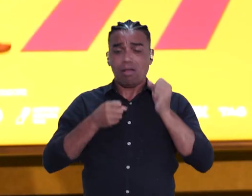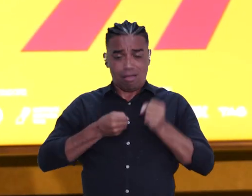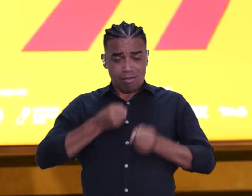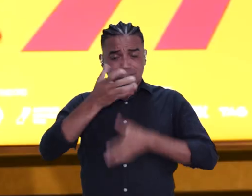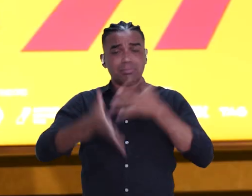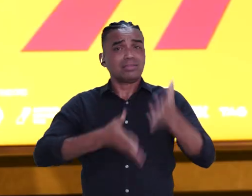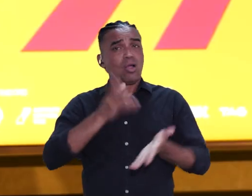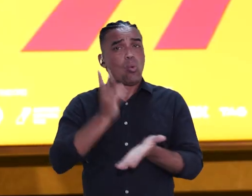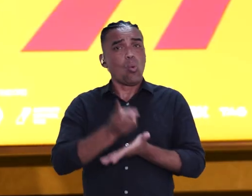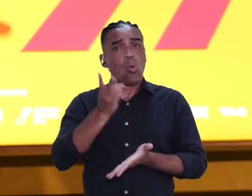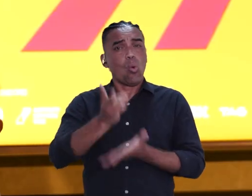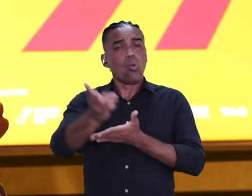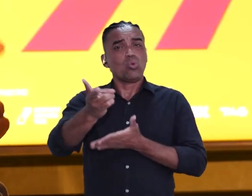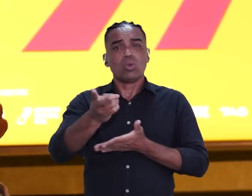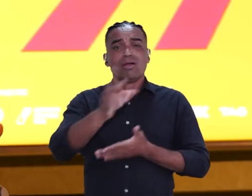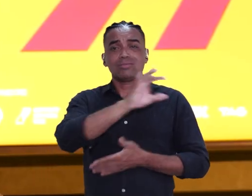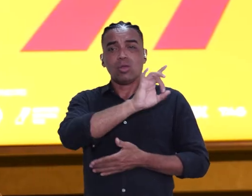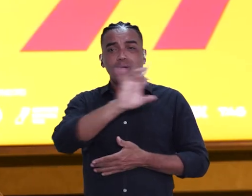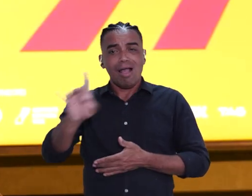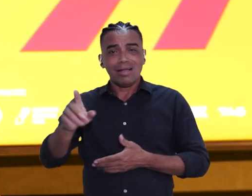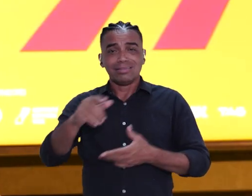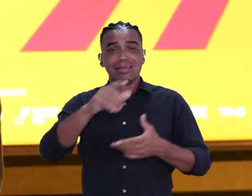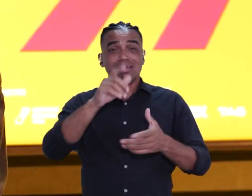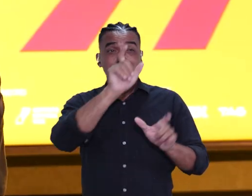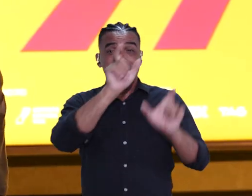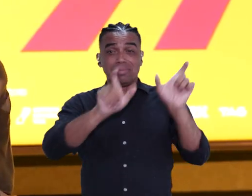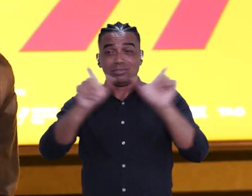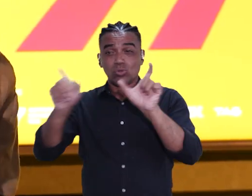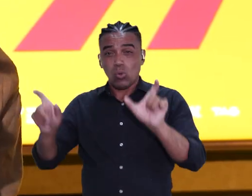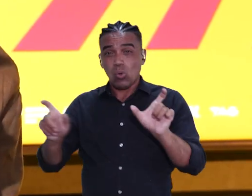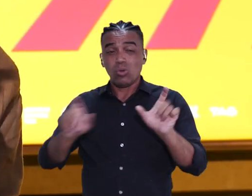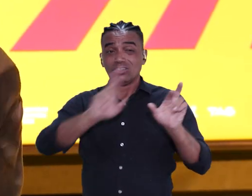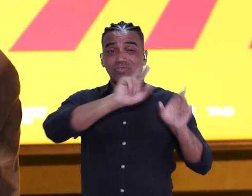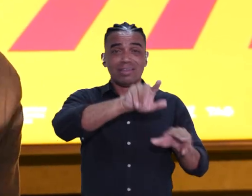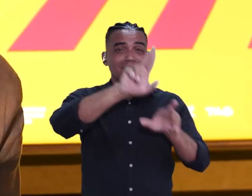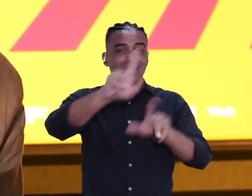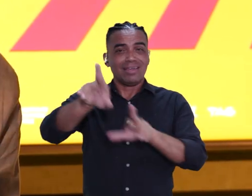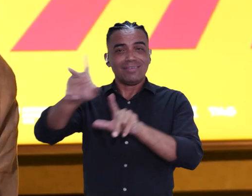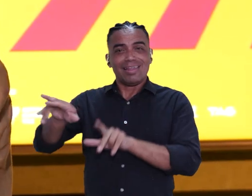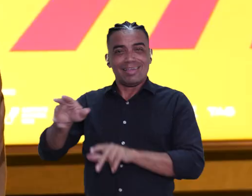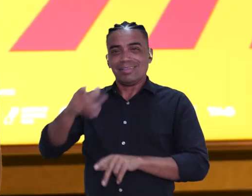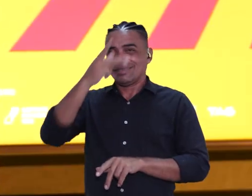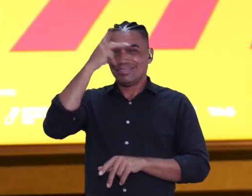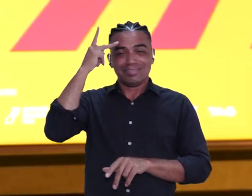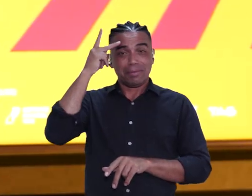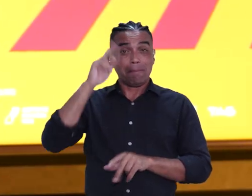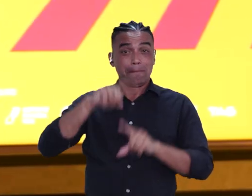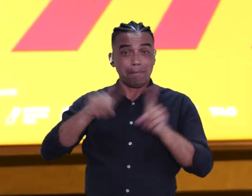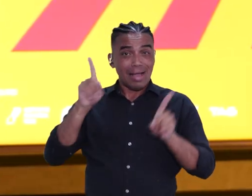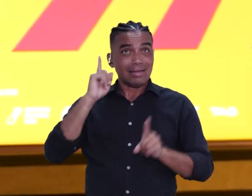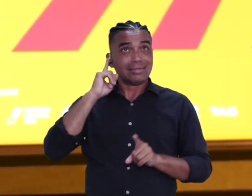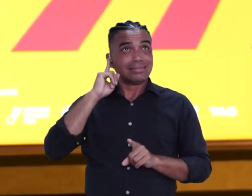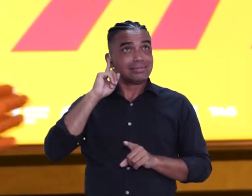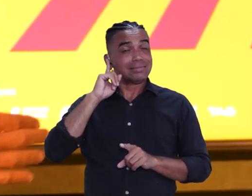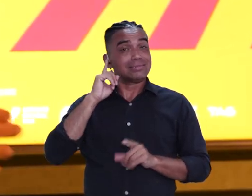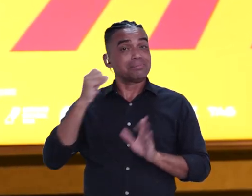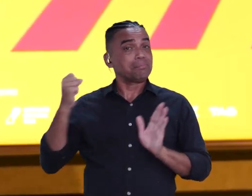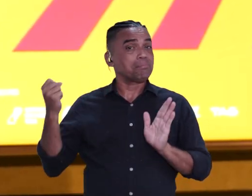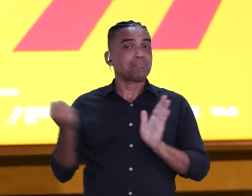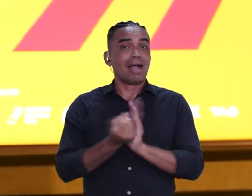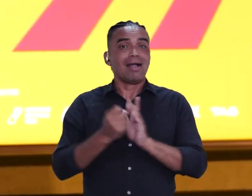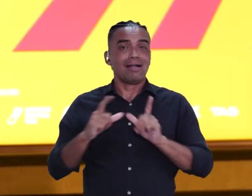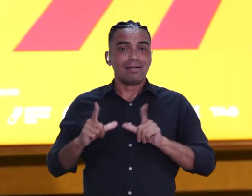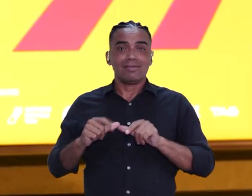expressão continuada que vai passando por cada um dos recadeiros. Cada um é diferente do outro, mas o que marca